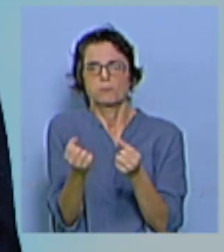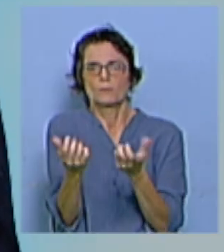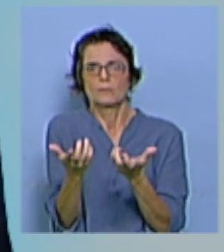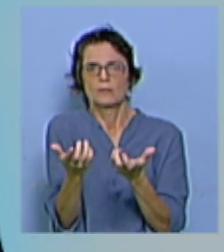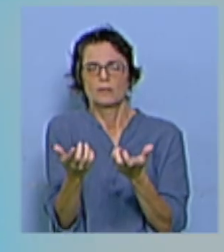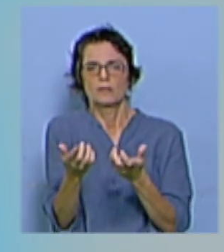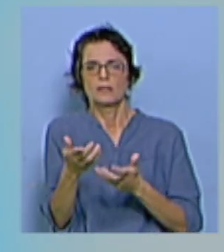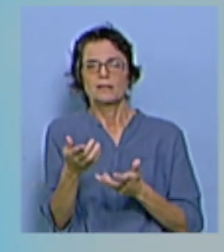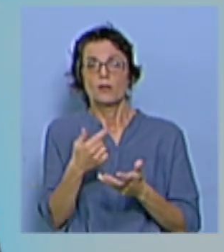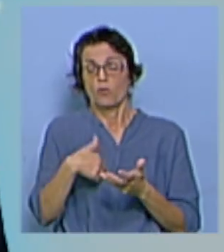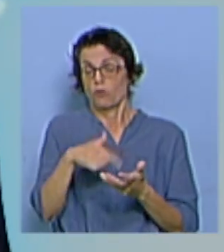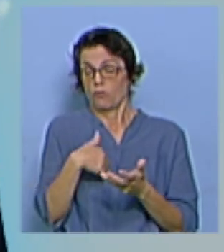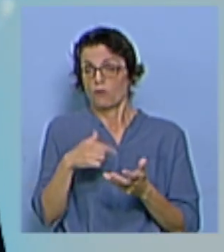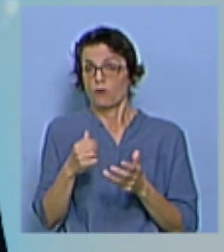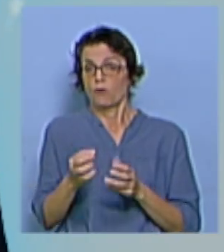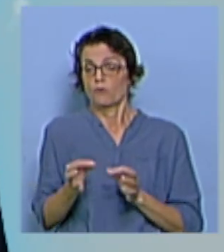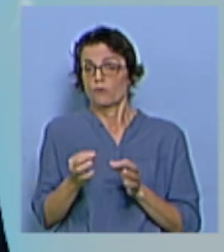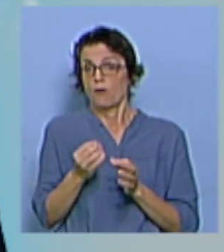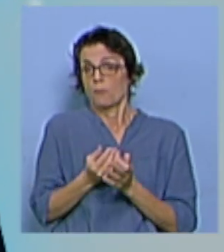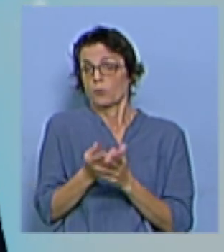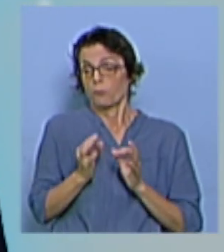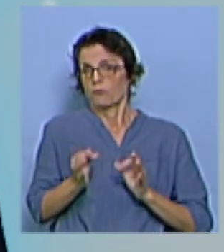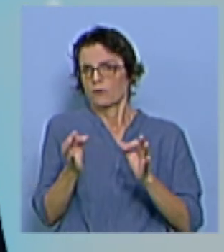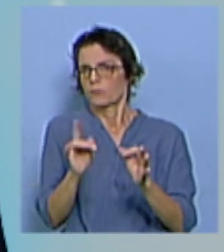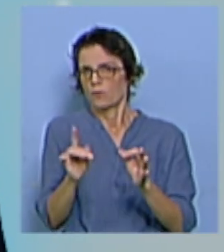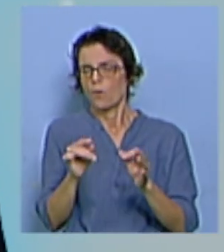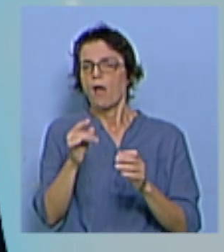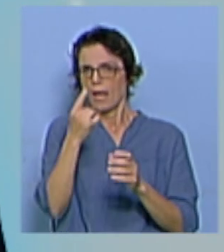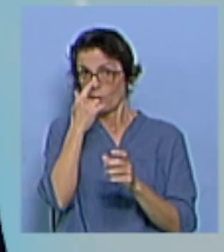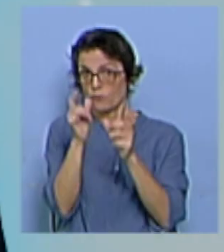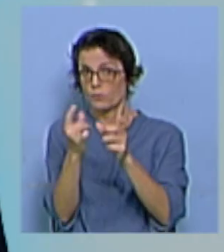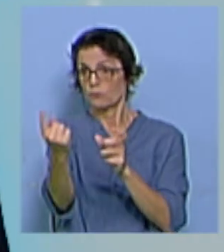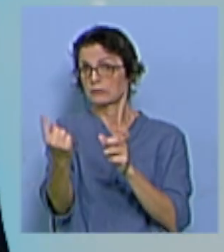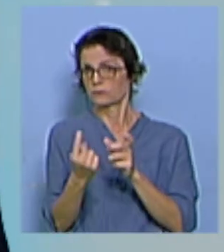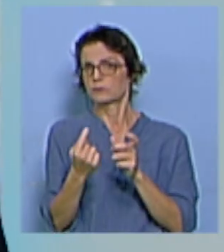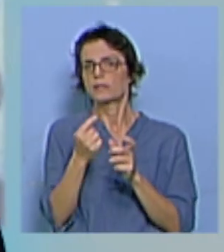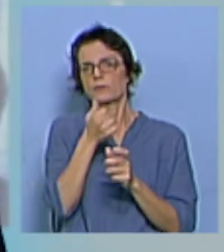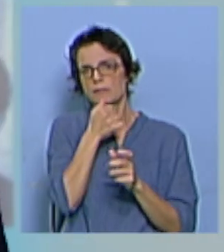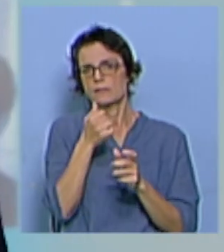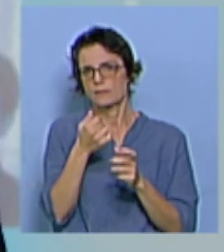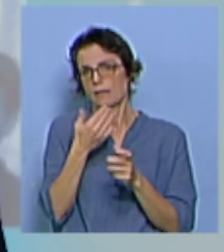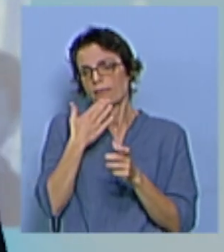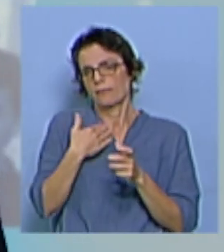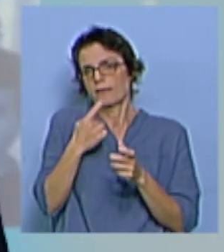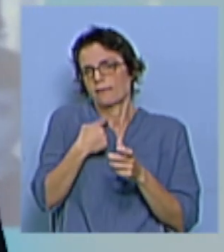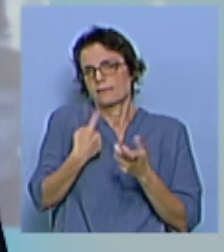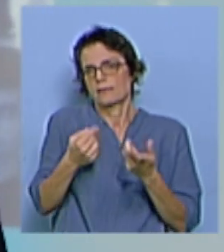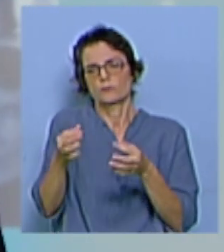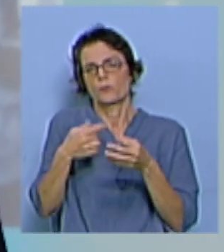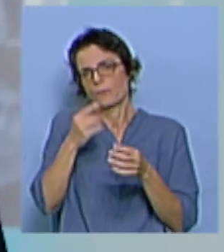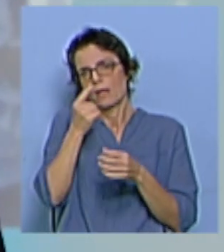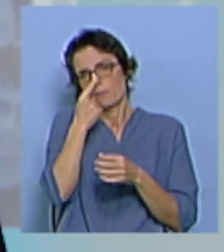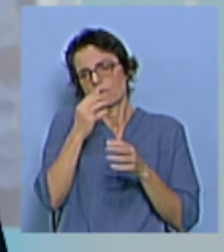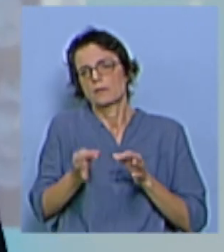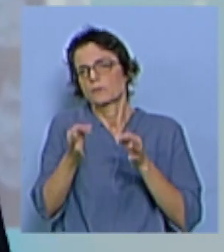até que falávamos em adiamento. Portanto, muitas vezes a pessoa já vinha com essa decisão tomada porque sabia que não ia poder ter o número de convidados que tinha